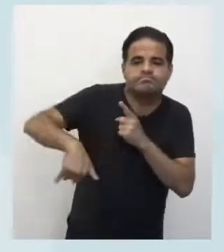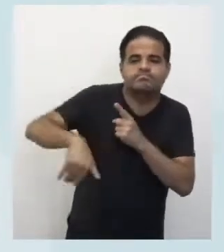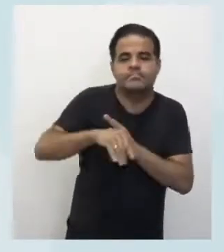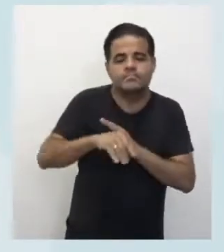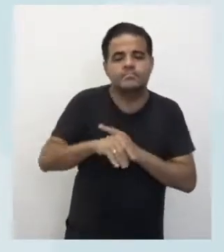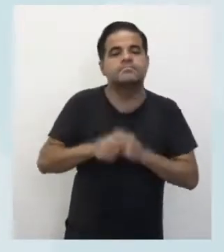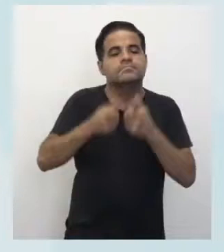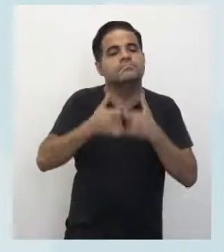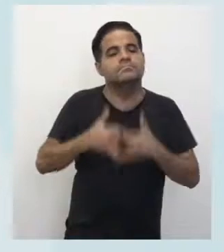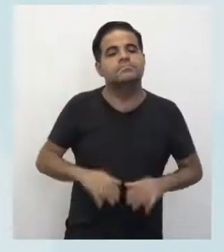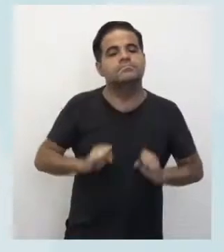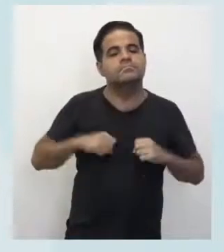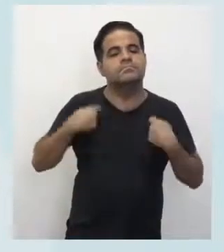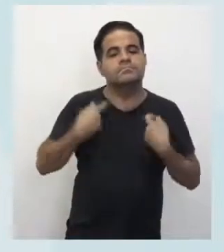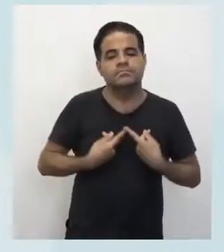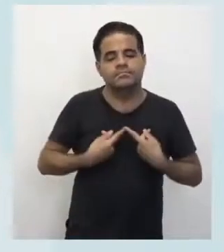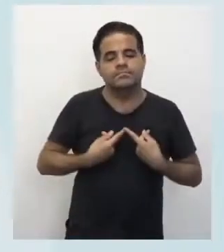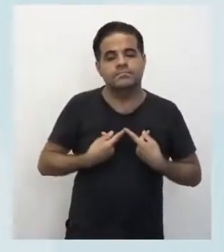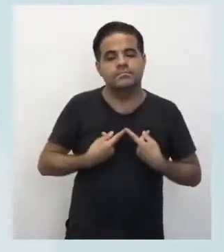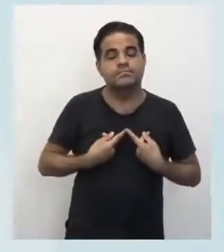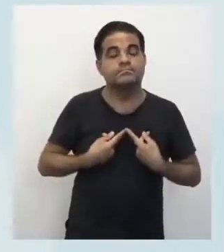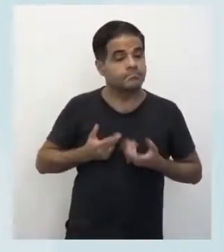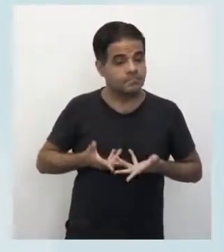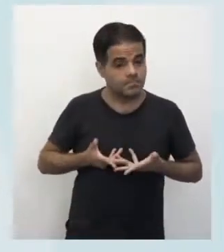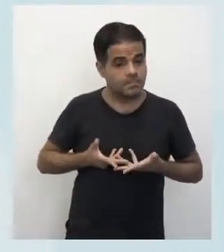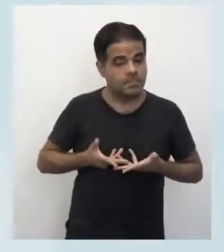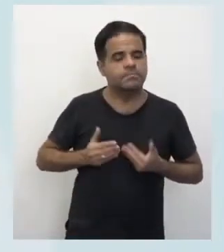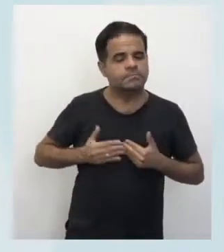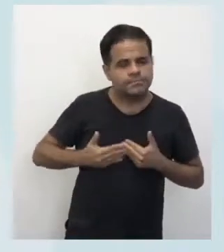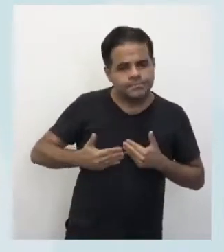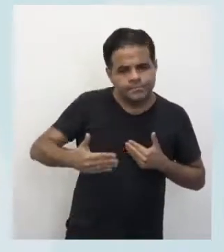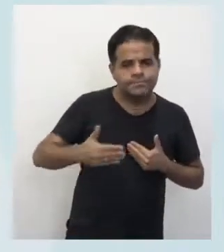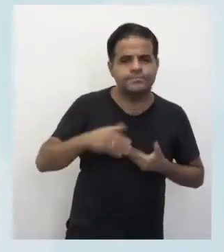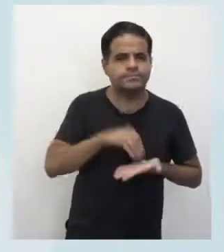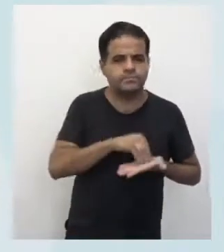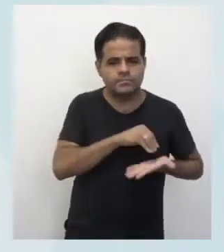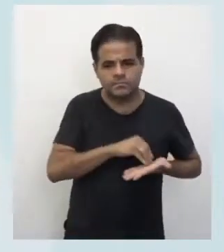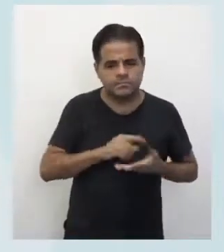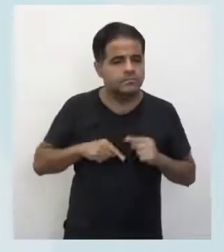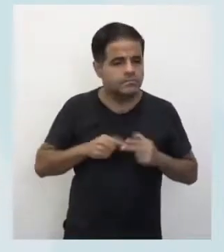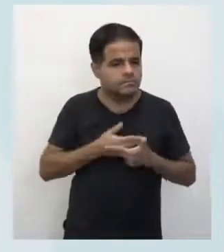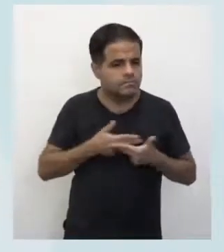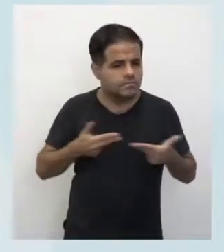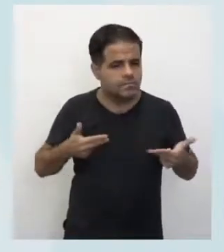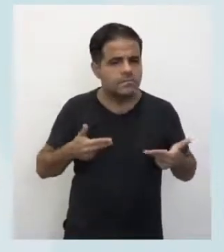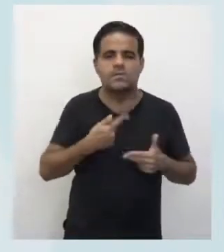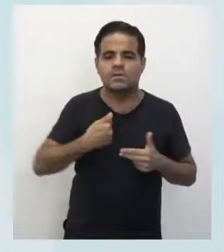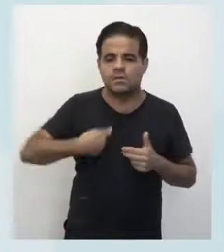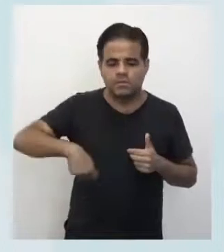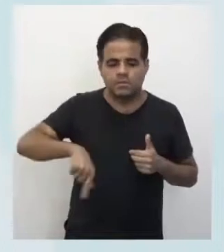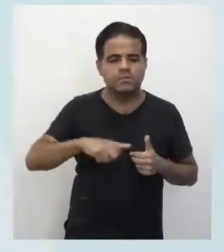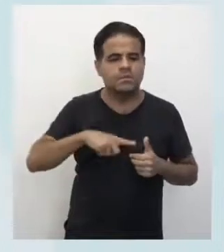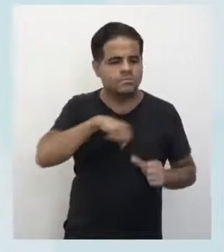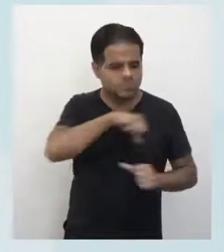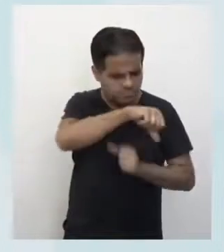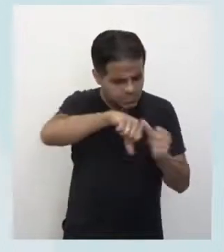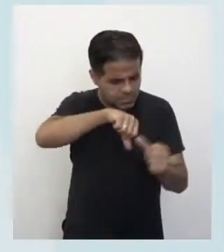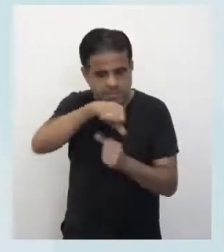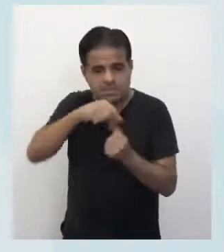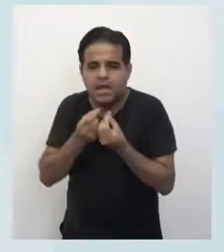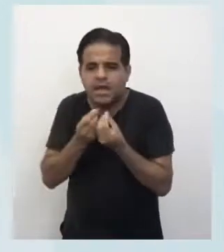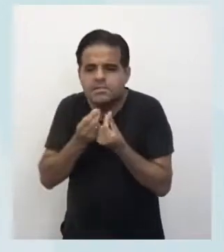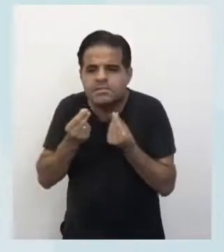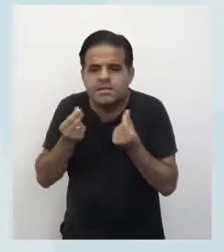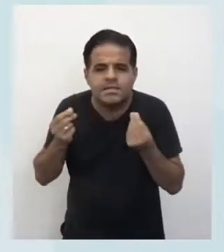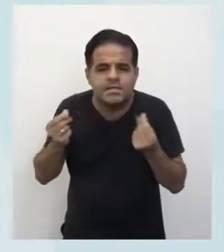Isso define o ser humano. Tanto é que, ao faltar algum desses elementos, nós temos uma mudança na essência do